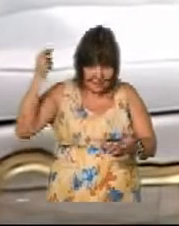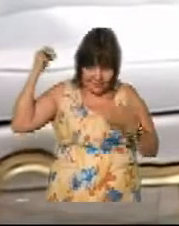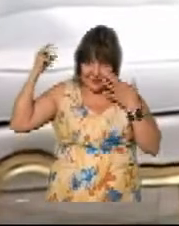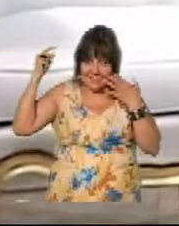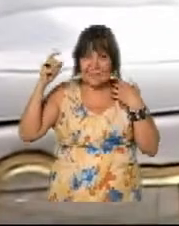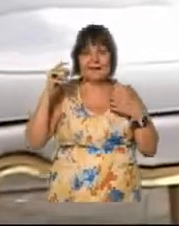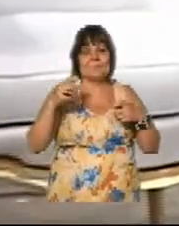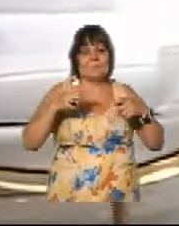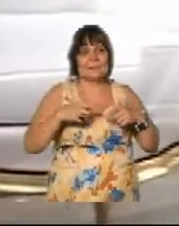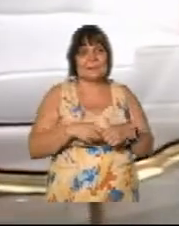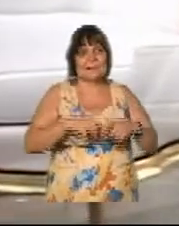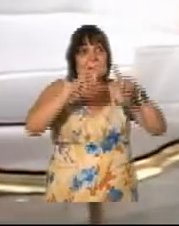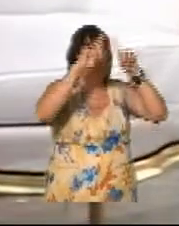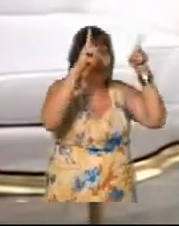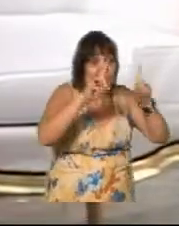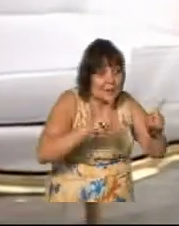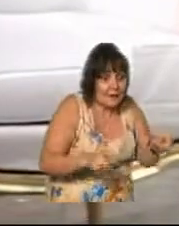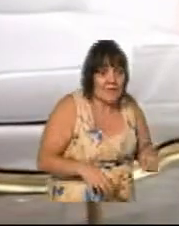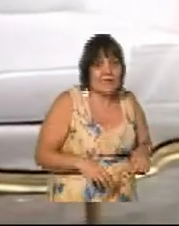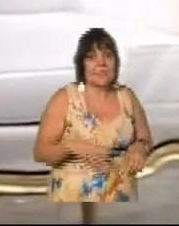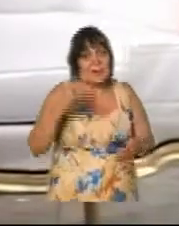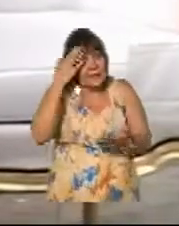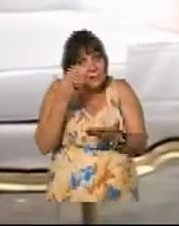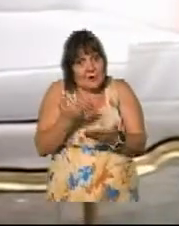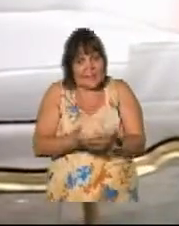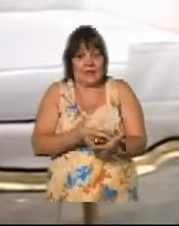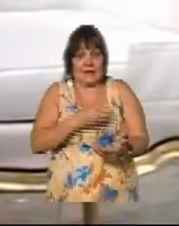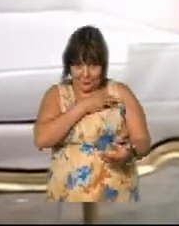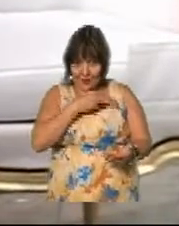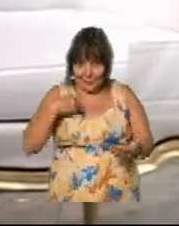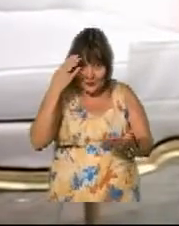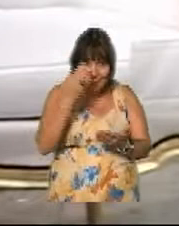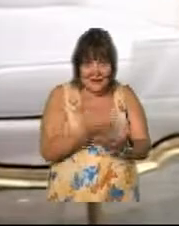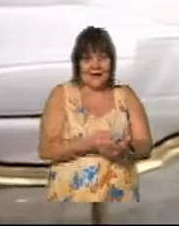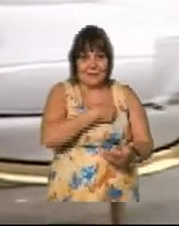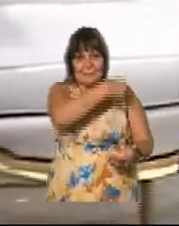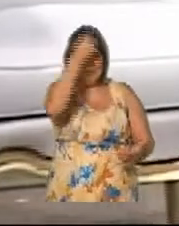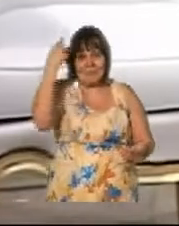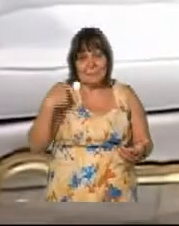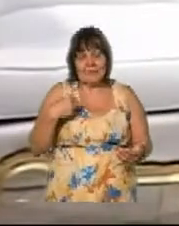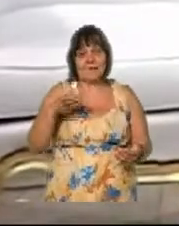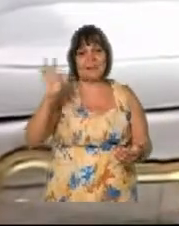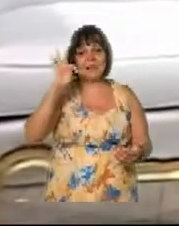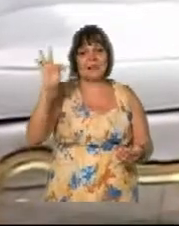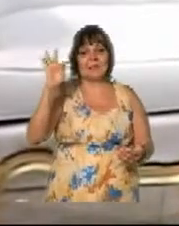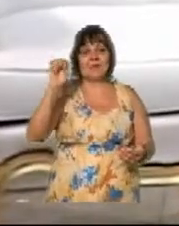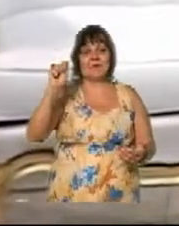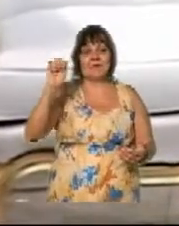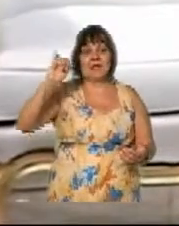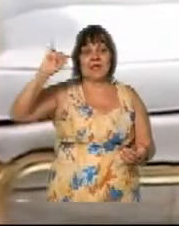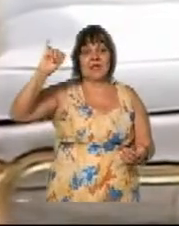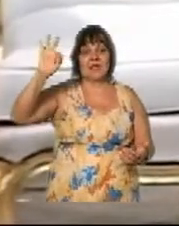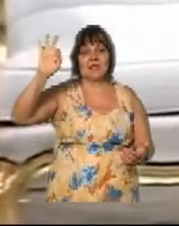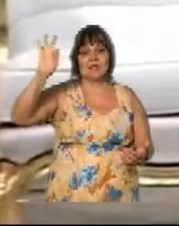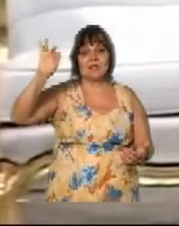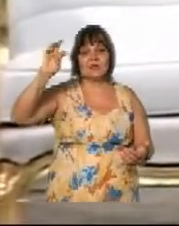Eu acreditava em Nossa Senhora de Fátima, que nunca existiu. Eu acreditava em São Judas Tadeu, que isso é uma tradição do